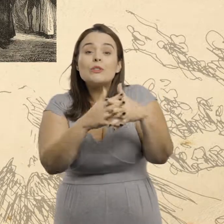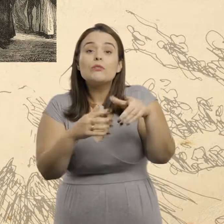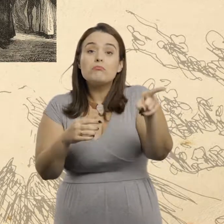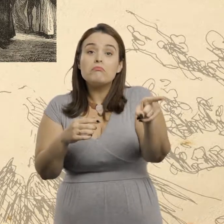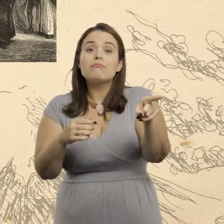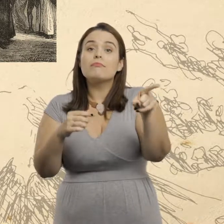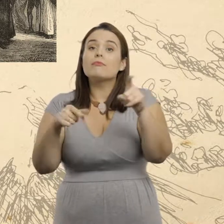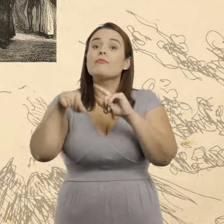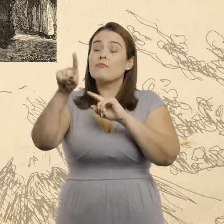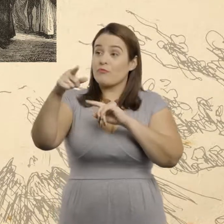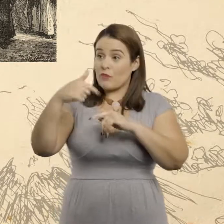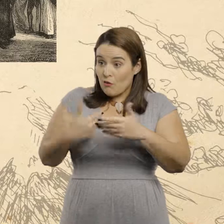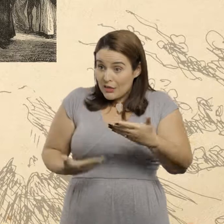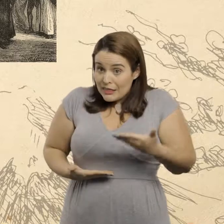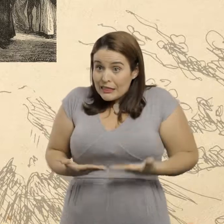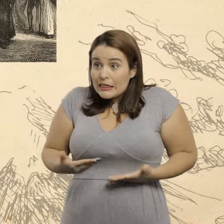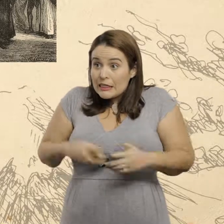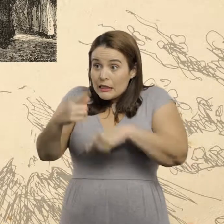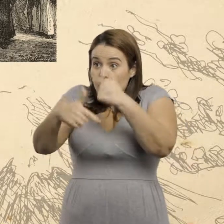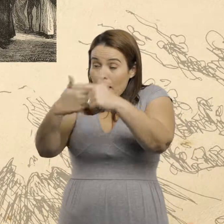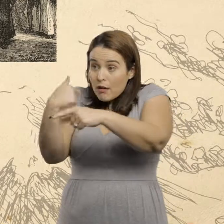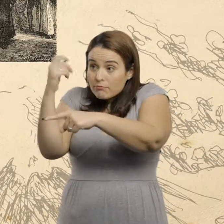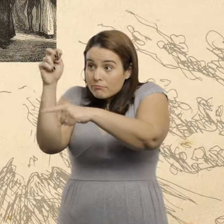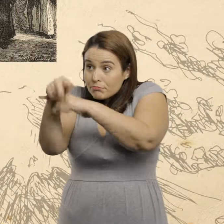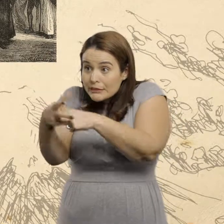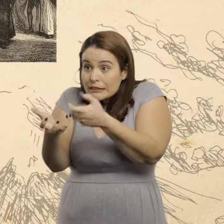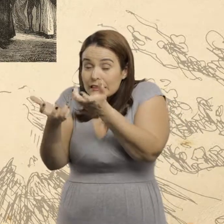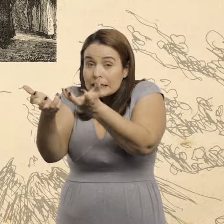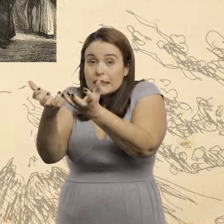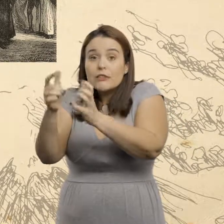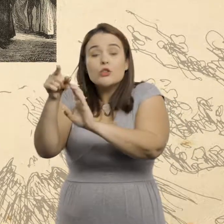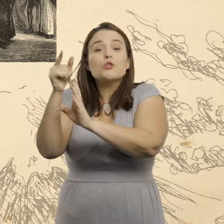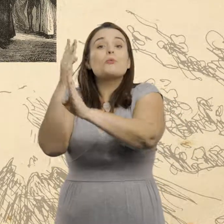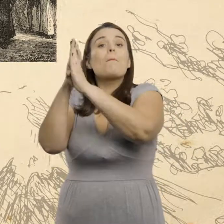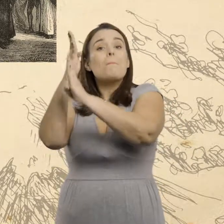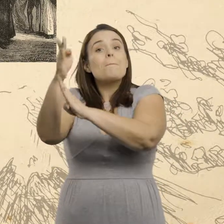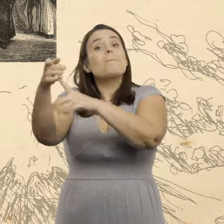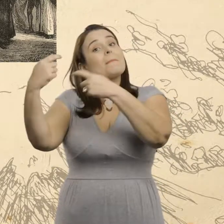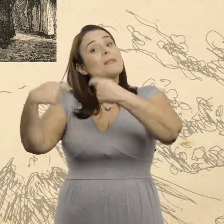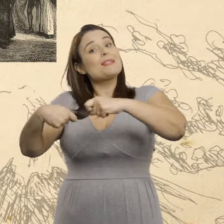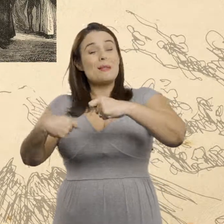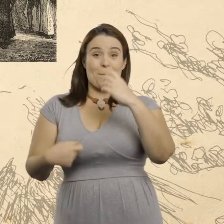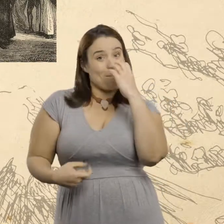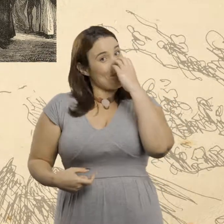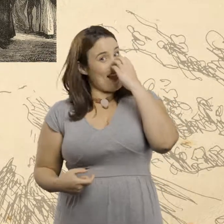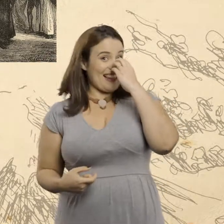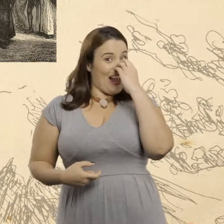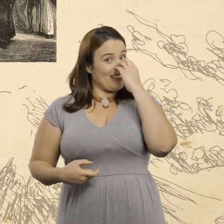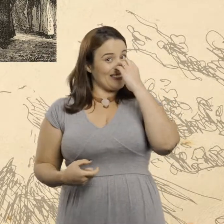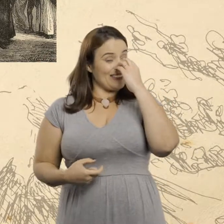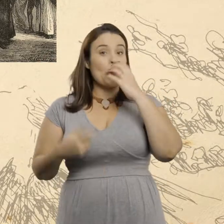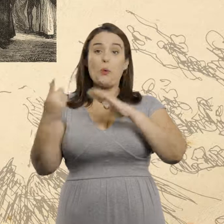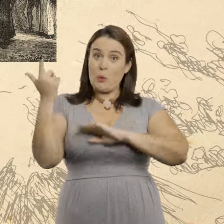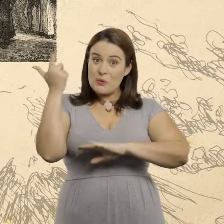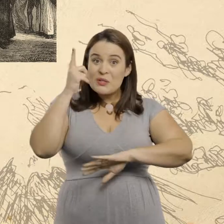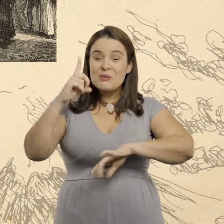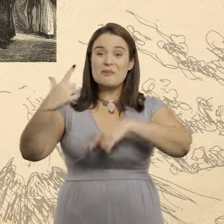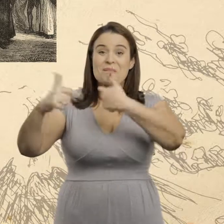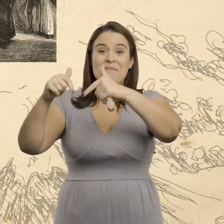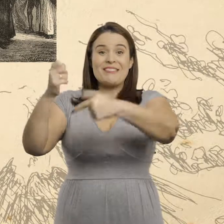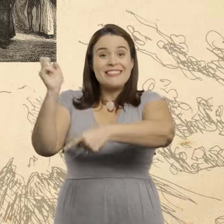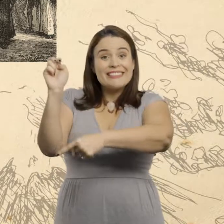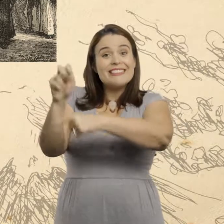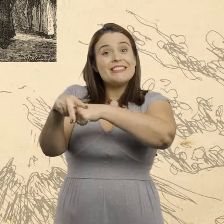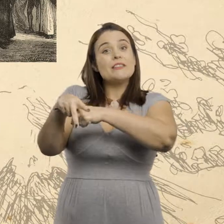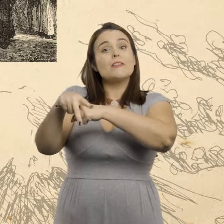Unidos. Passepartout foi até o circo oferecer seu trabalho e descobriu que eles estavam precisando de um palhaço. Ele